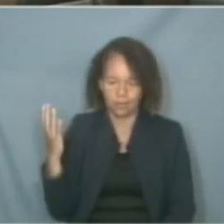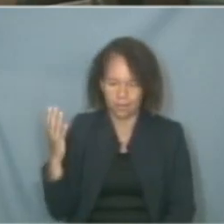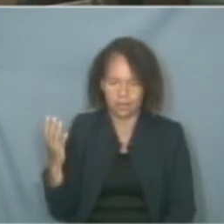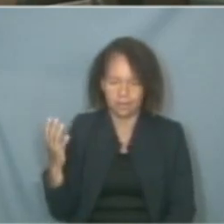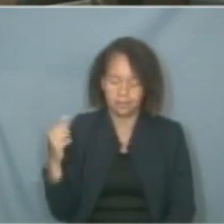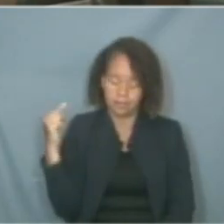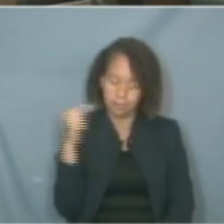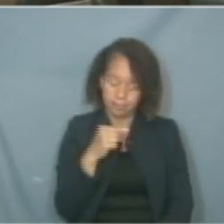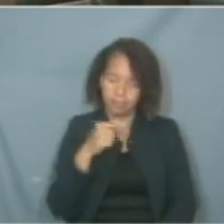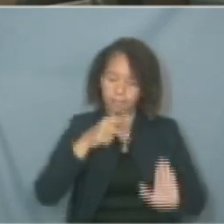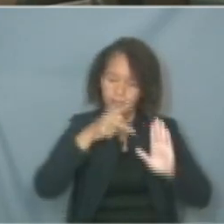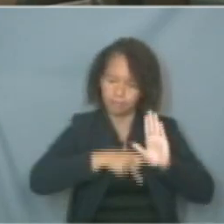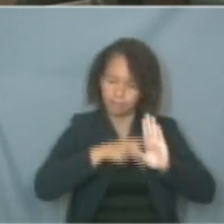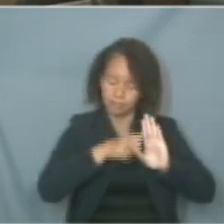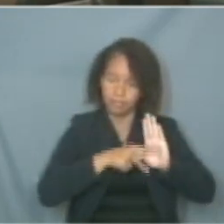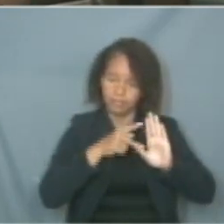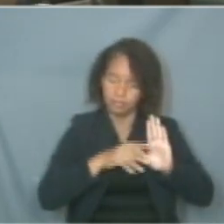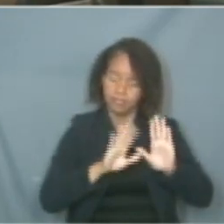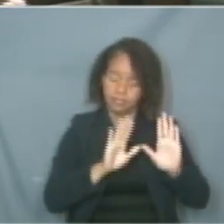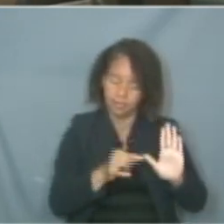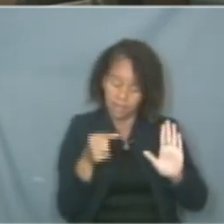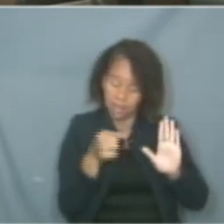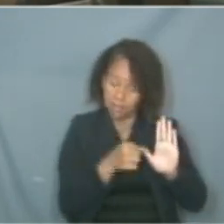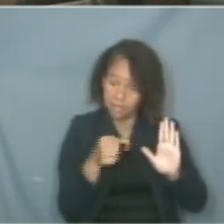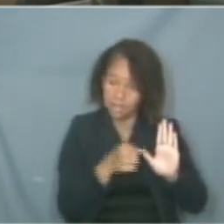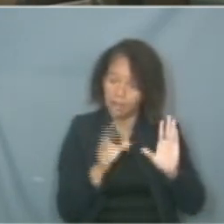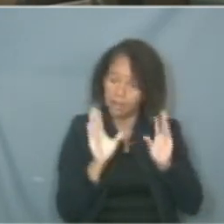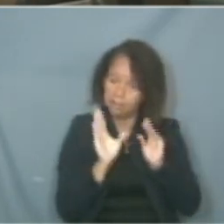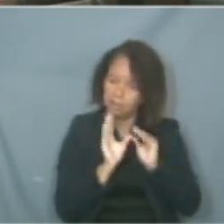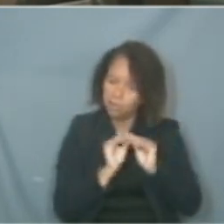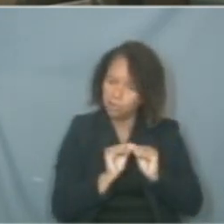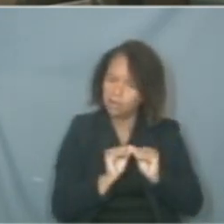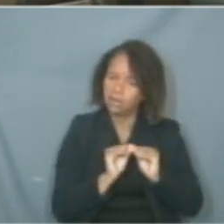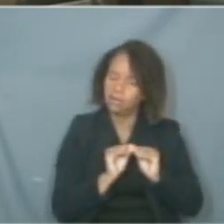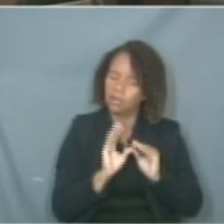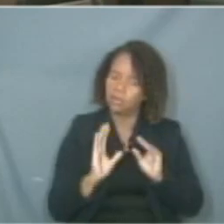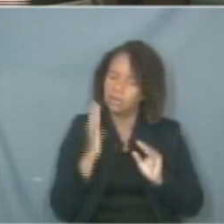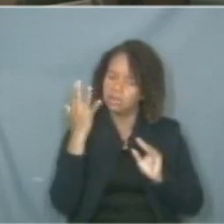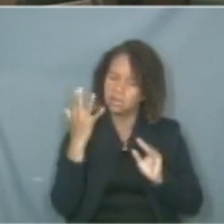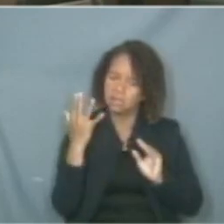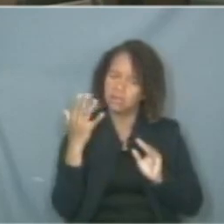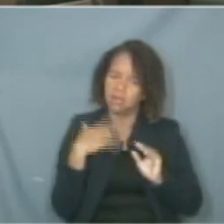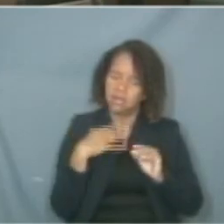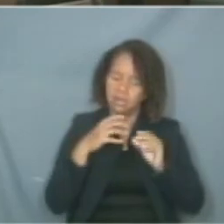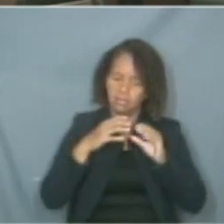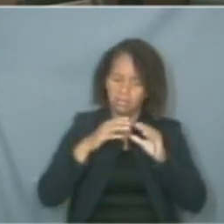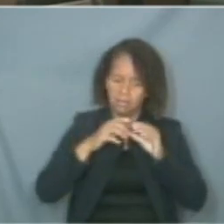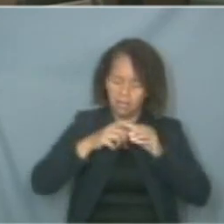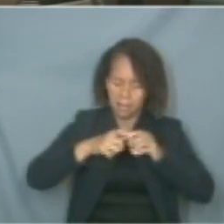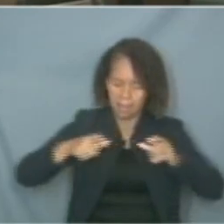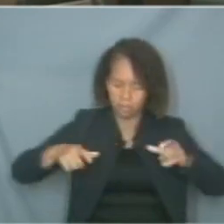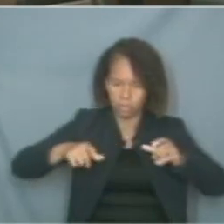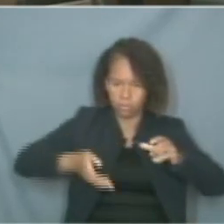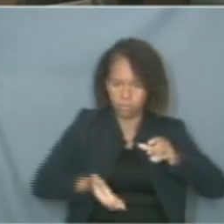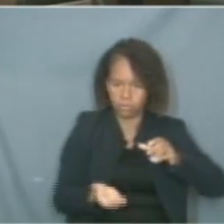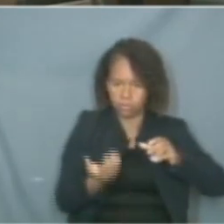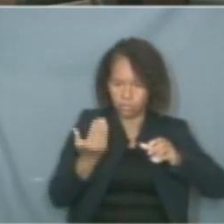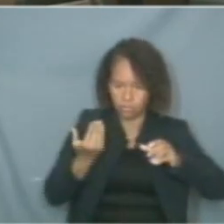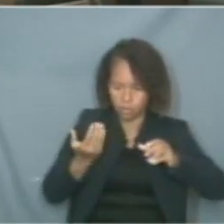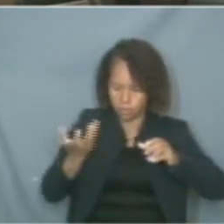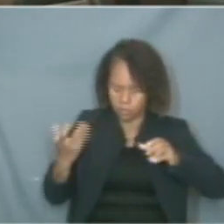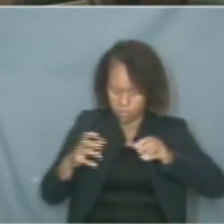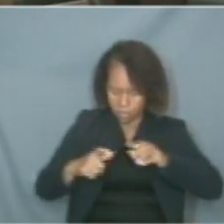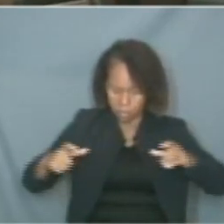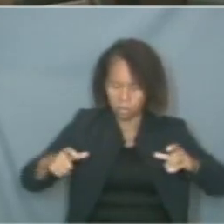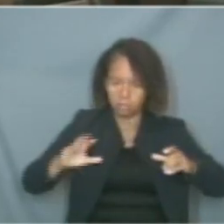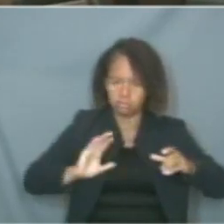E esse projeto está visando justamente minimizar os efeitos dessas aberturas dos buracos, tornando esse padrão para